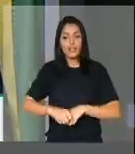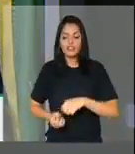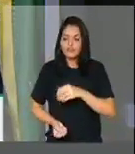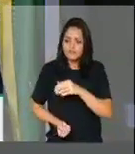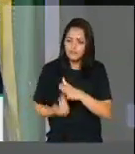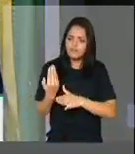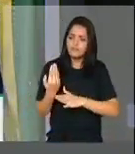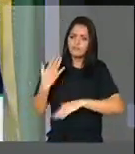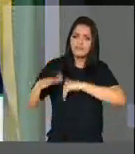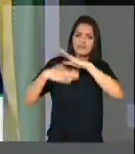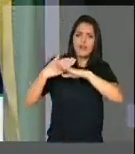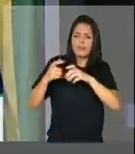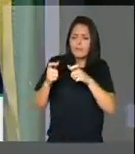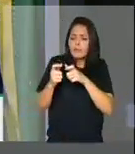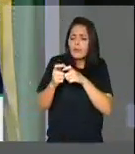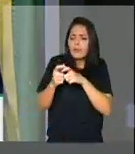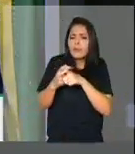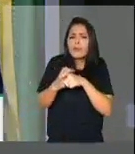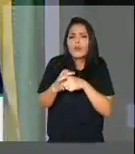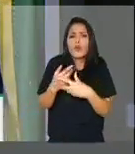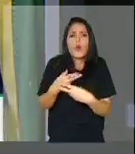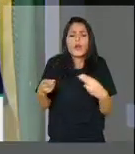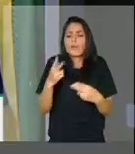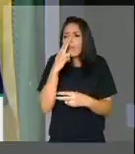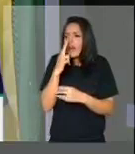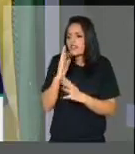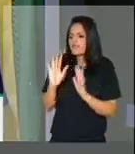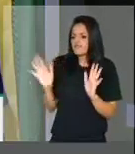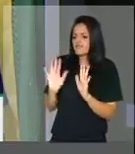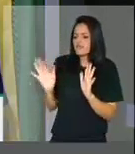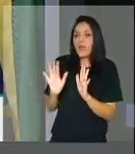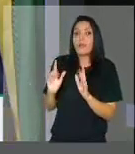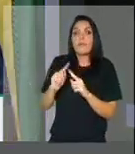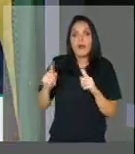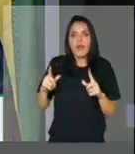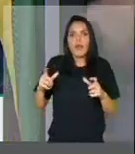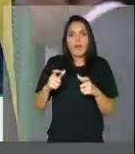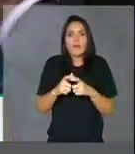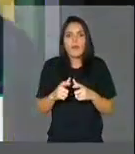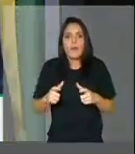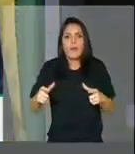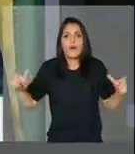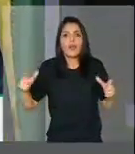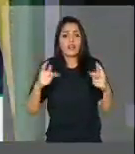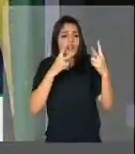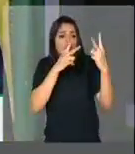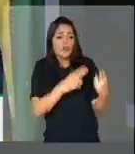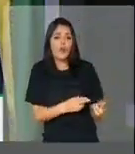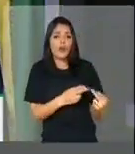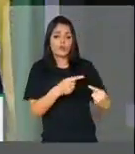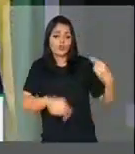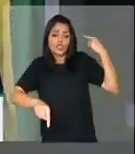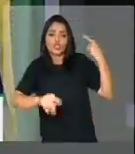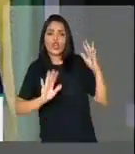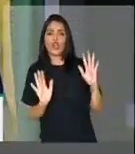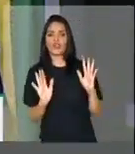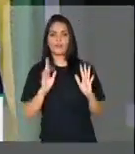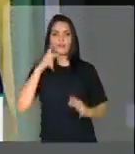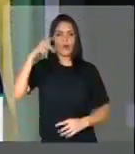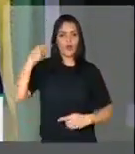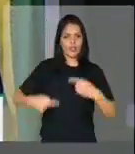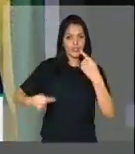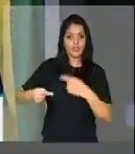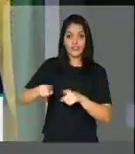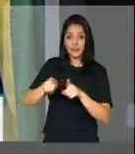coisas, da mesma maneira que a discórdia na política e na vida é capaz de